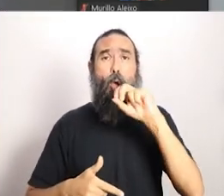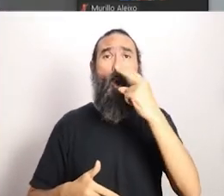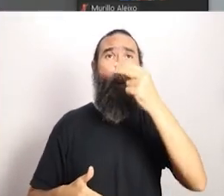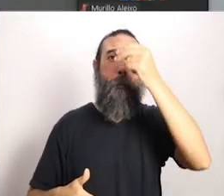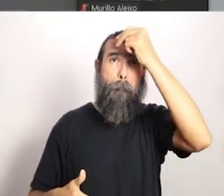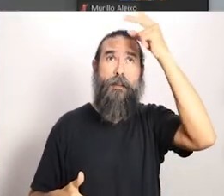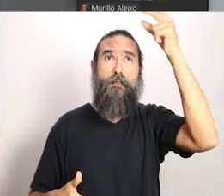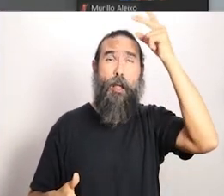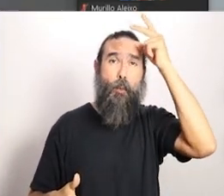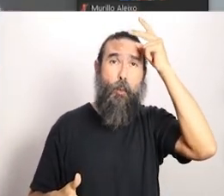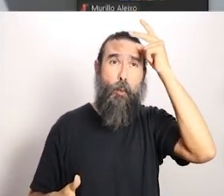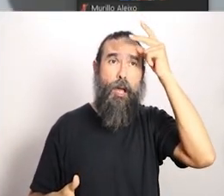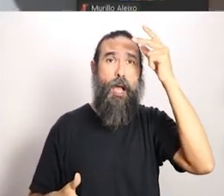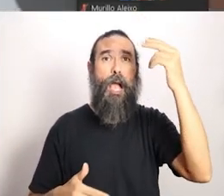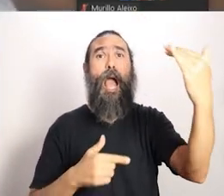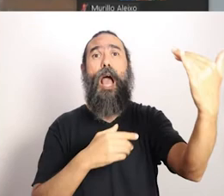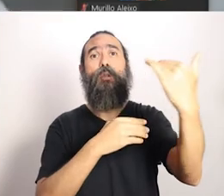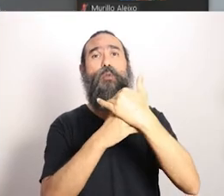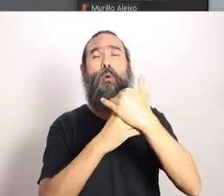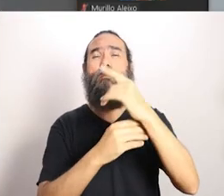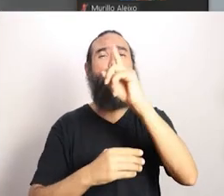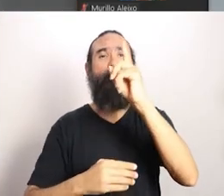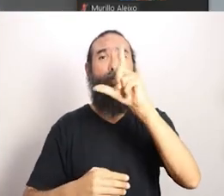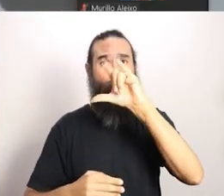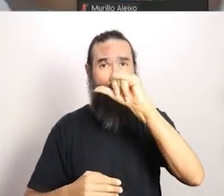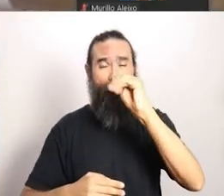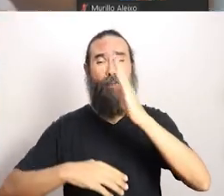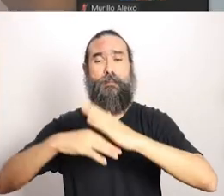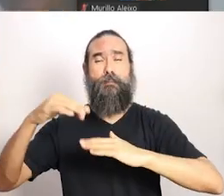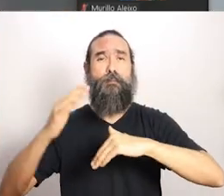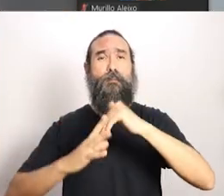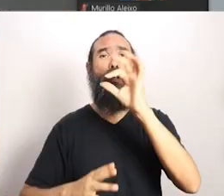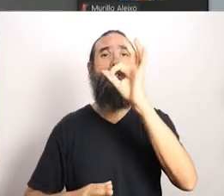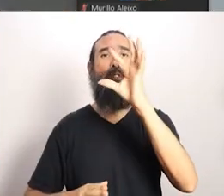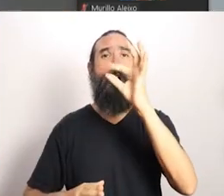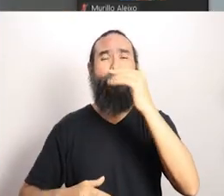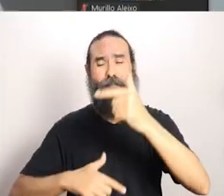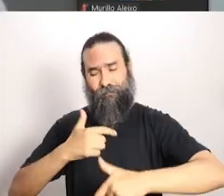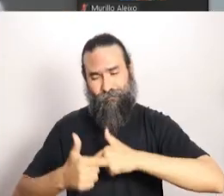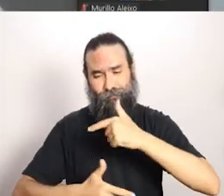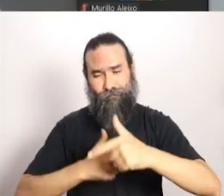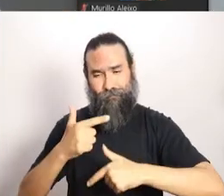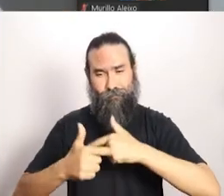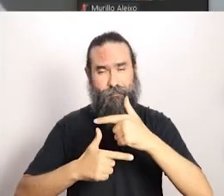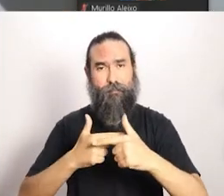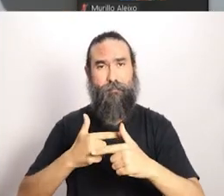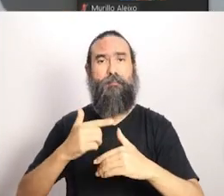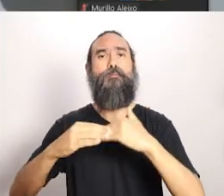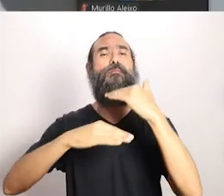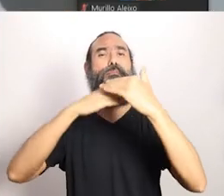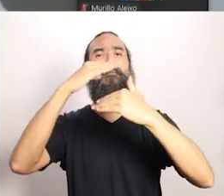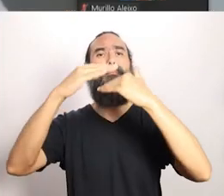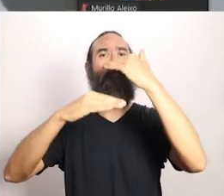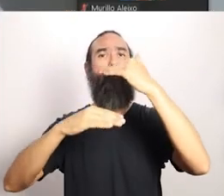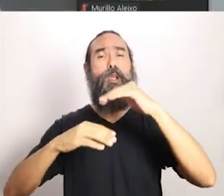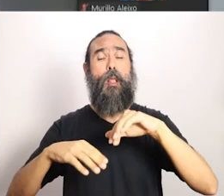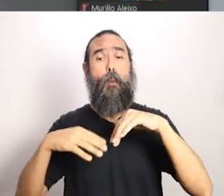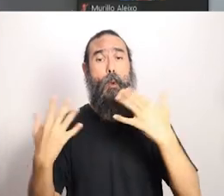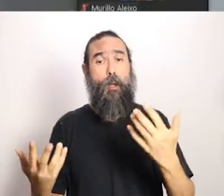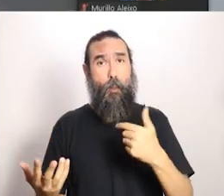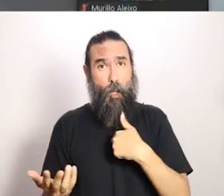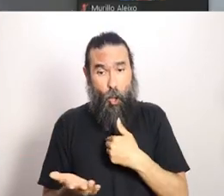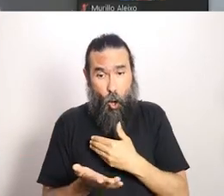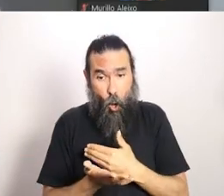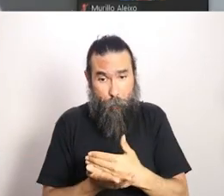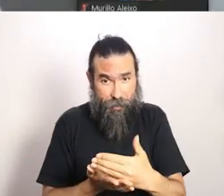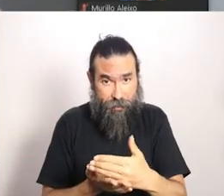Itamaracá, nem governo do estado. Lia é uma pessoa, ela se fez por ela. Então, Quando eu comecei a trabalhar com Lia, Lia já